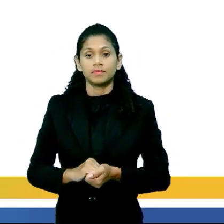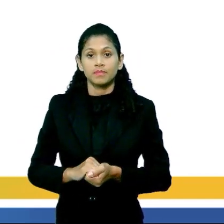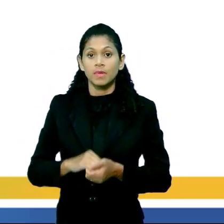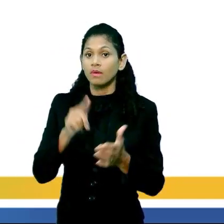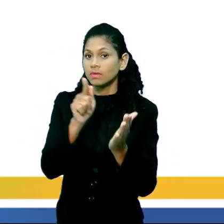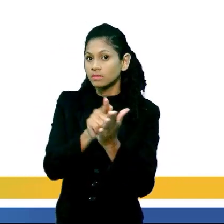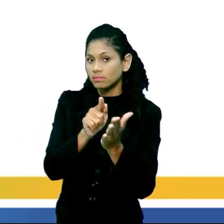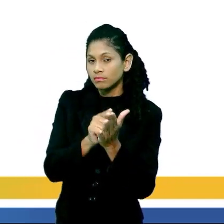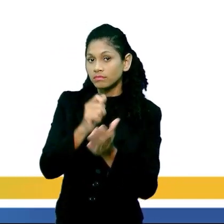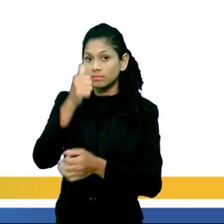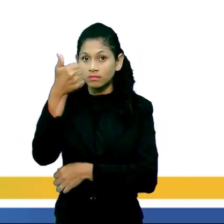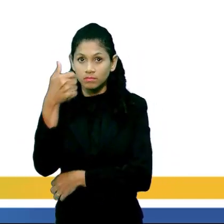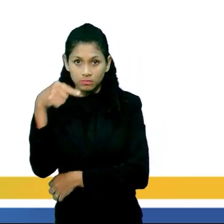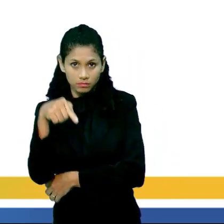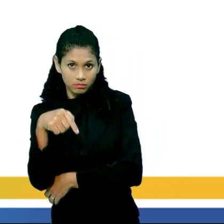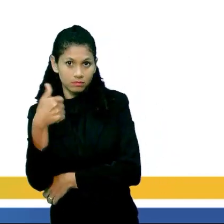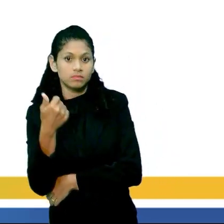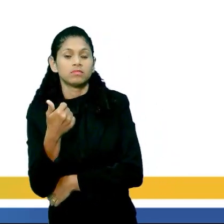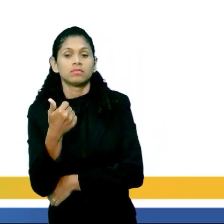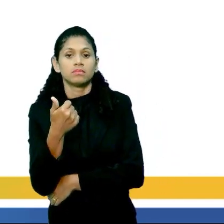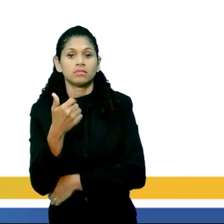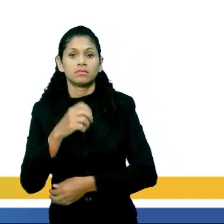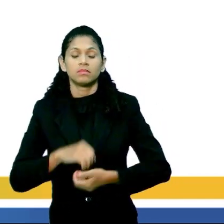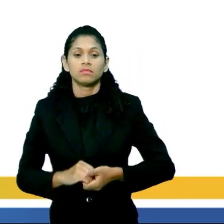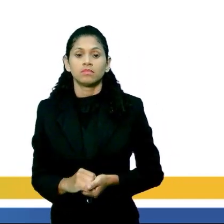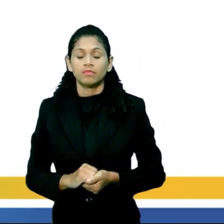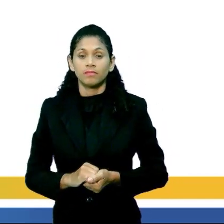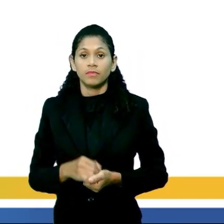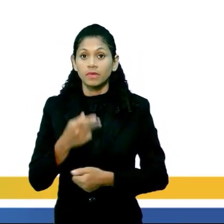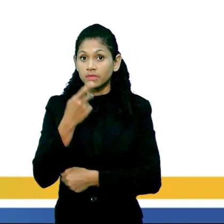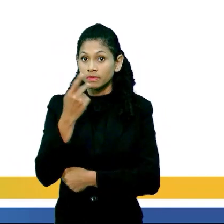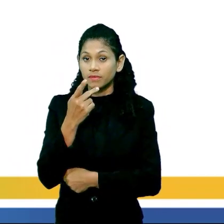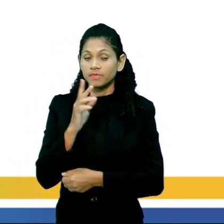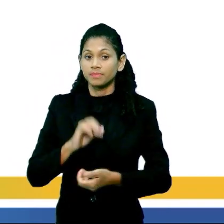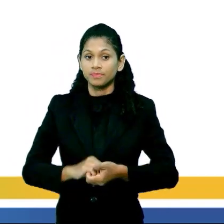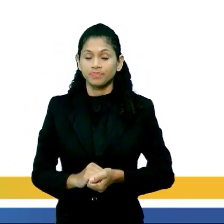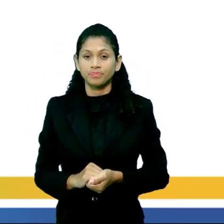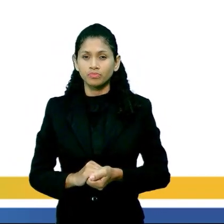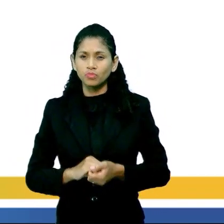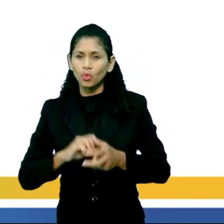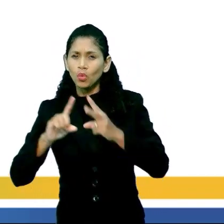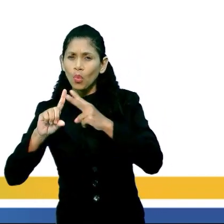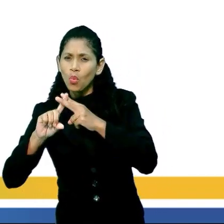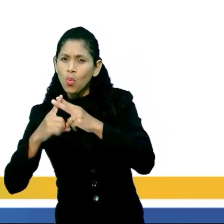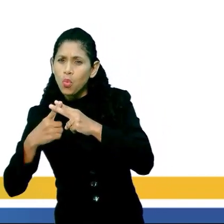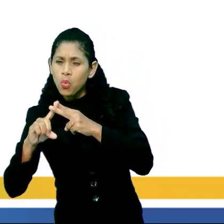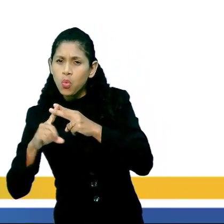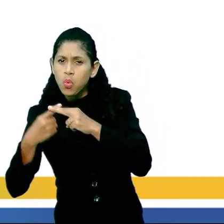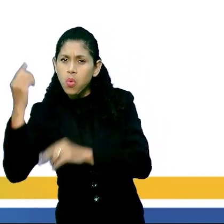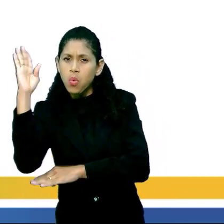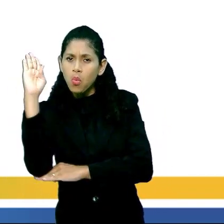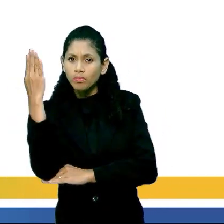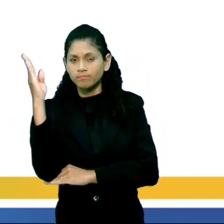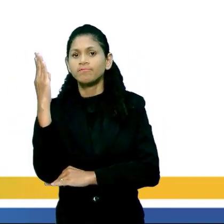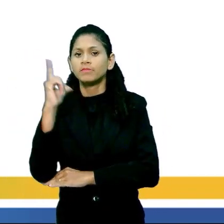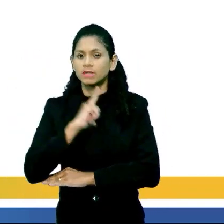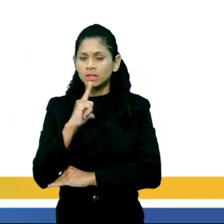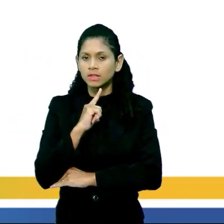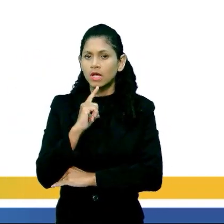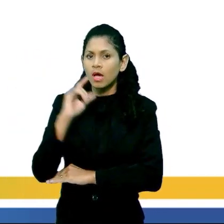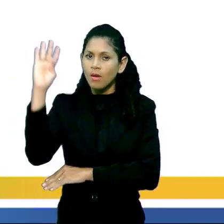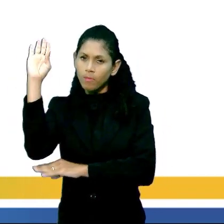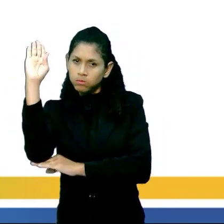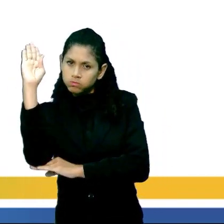na página 171. Diz o seguinte: um marceneiro possui um pedaço de